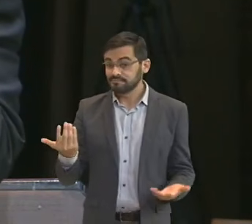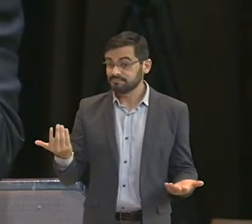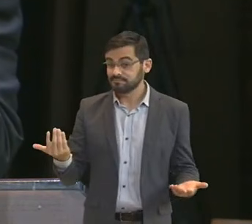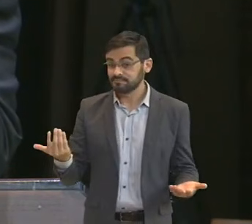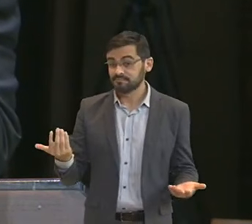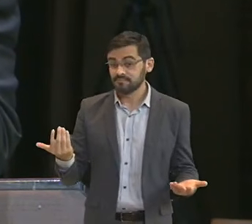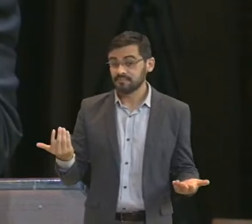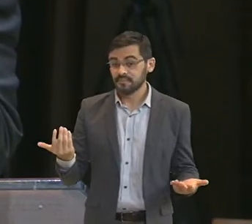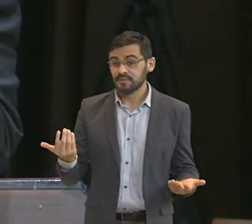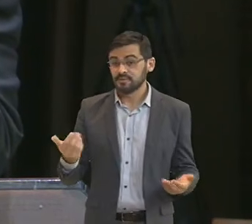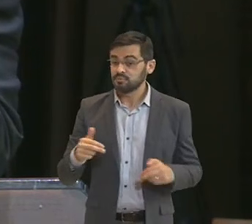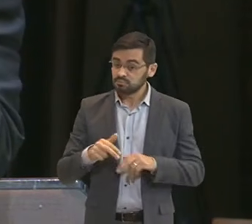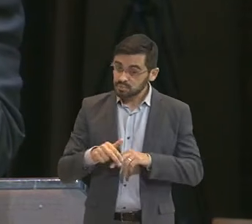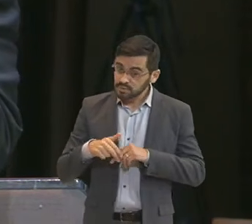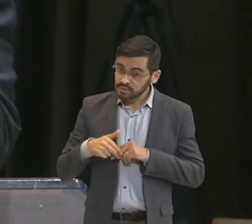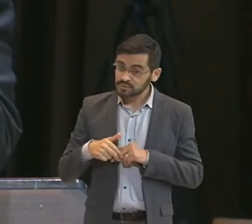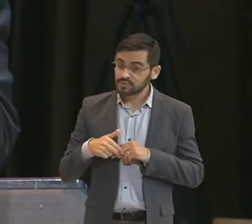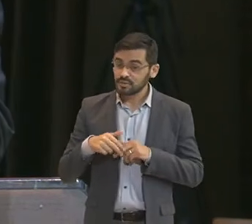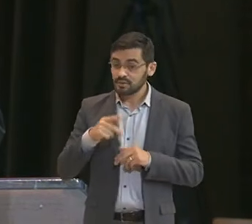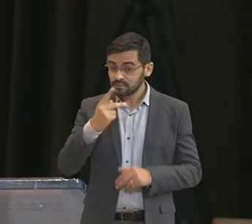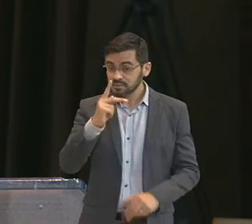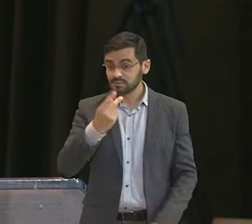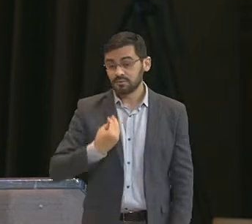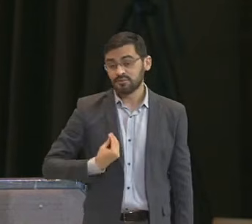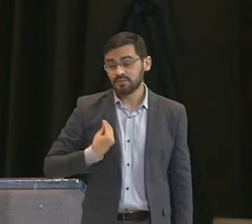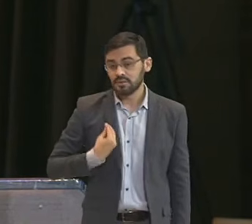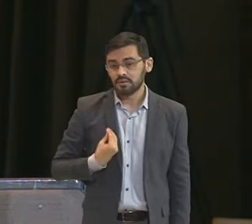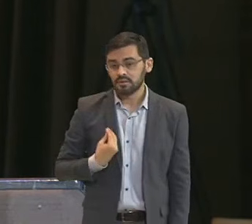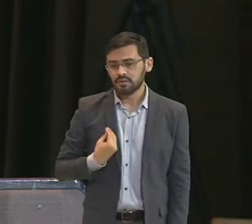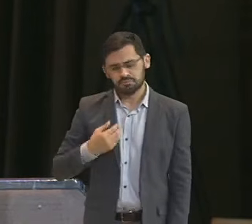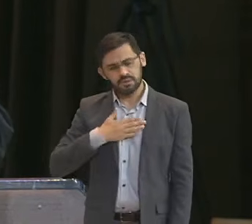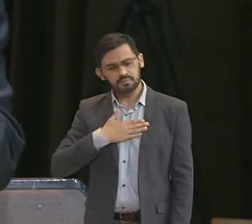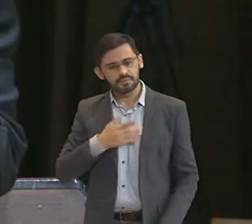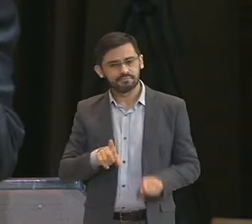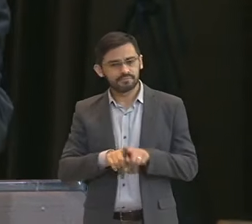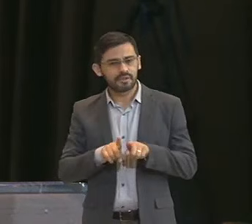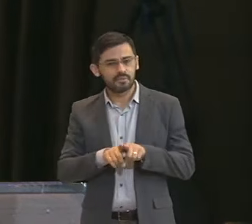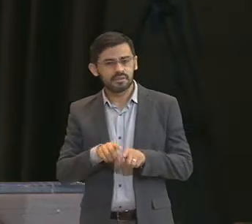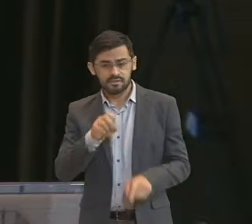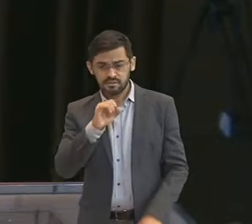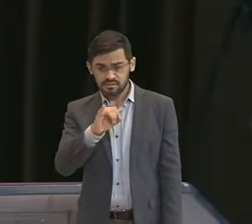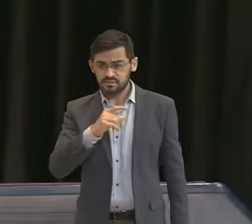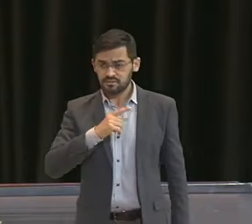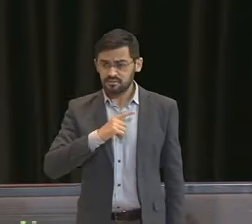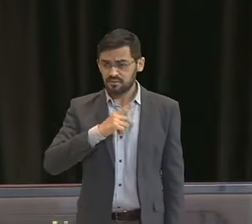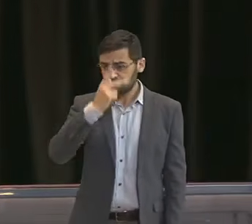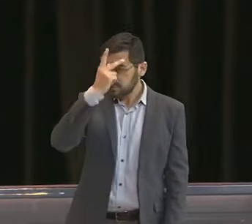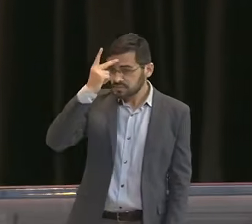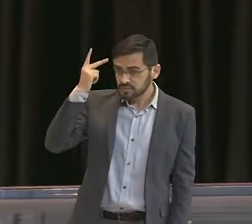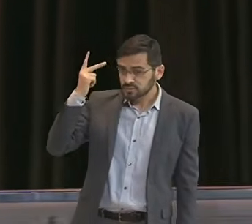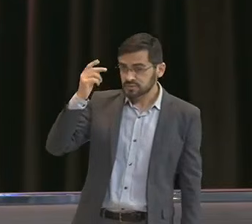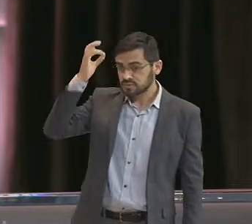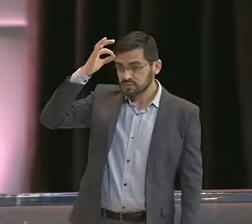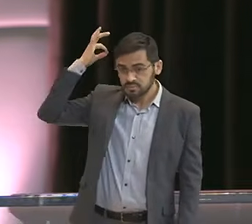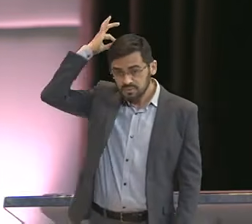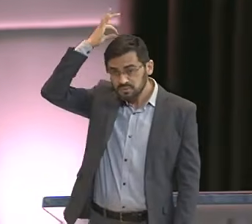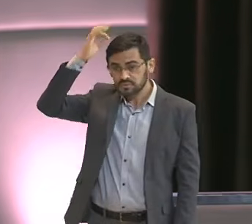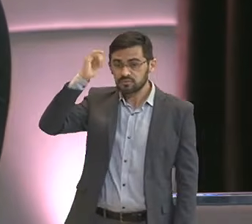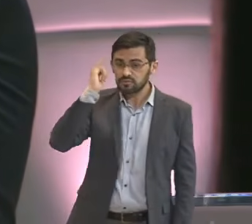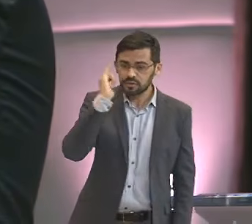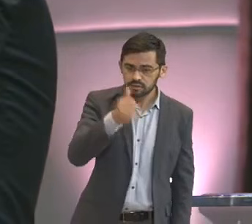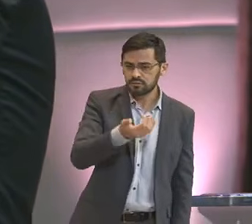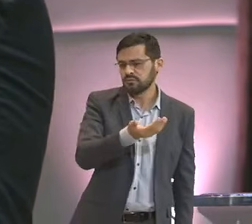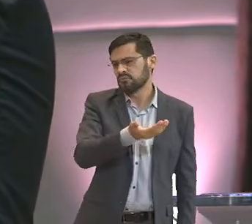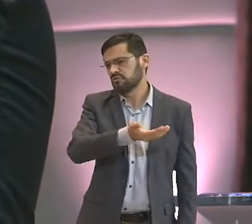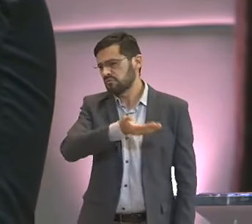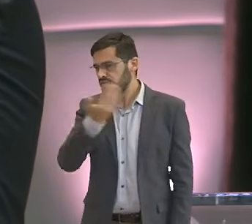Espírito. Então isso é para você, assim como é para mim. Se há alguém aqui que o Espírito Santo está falando: olha,